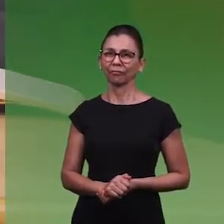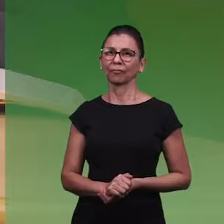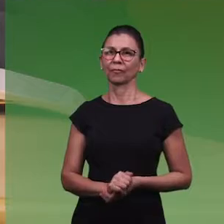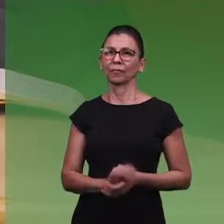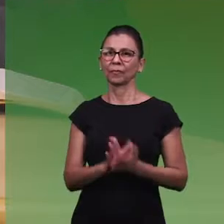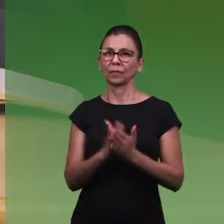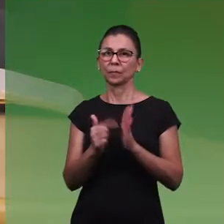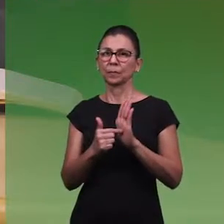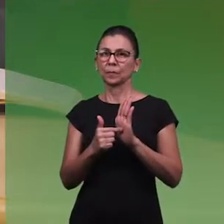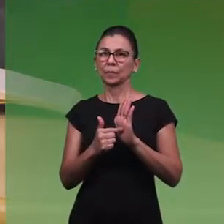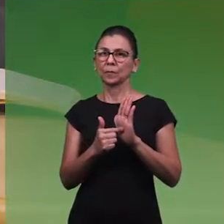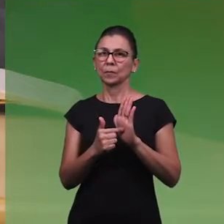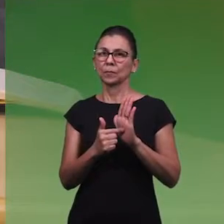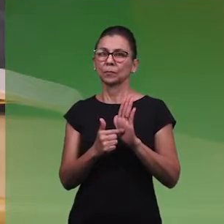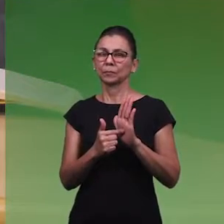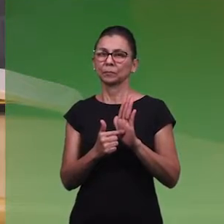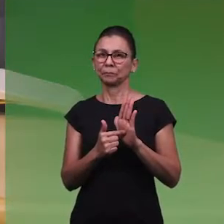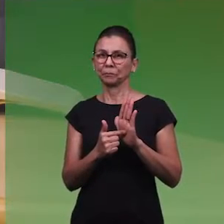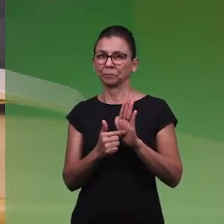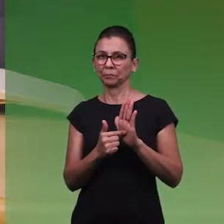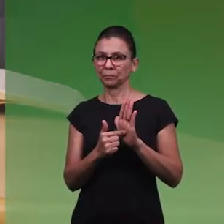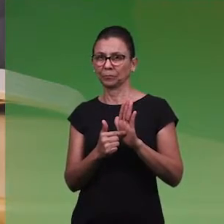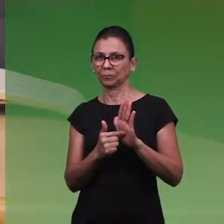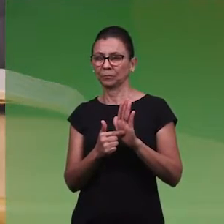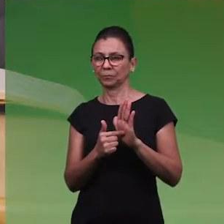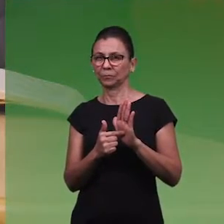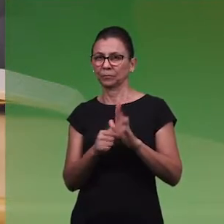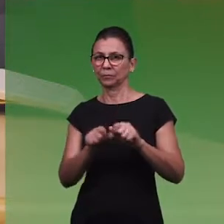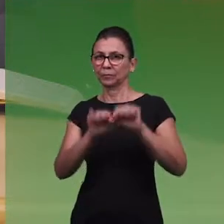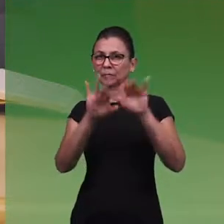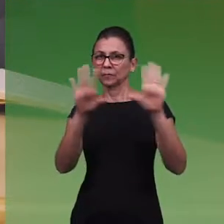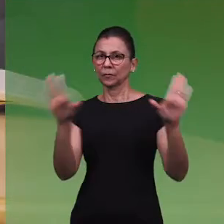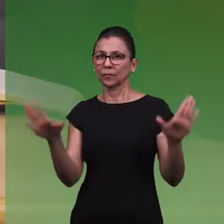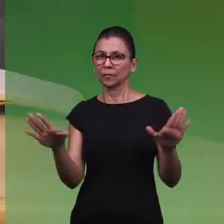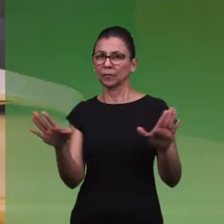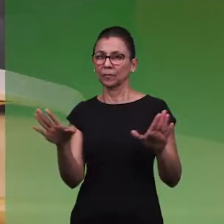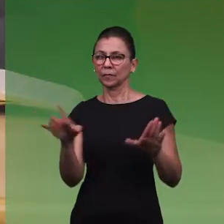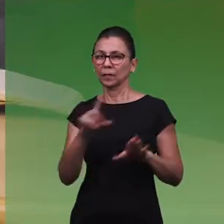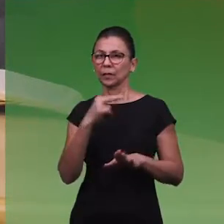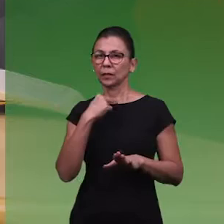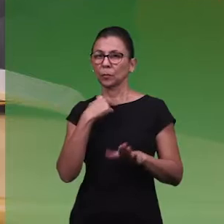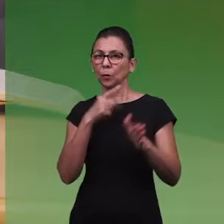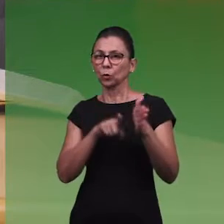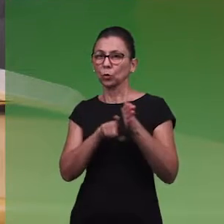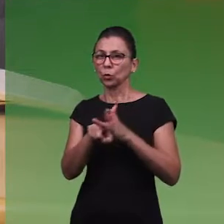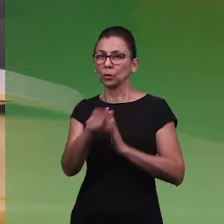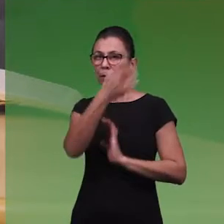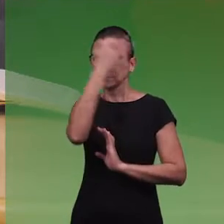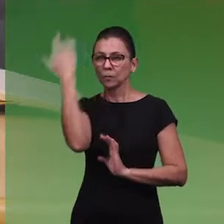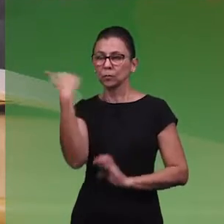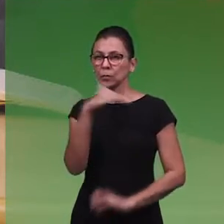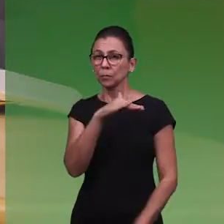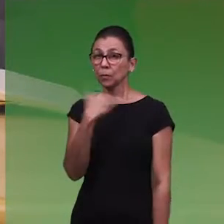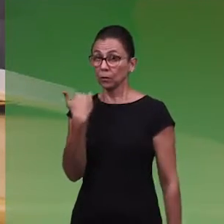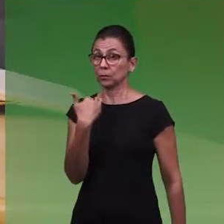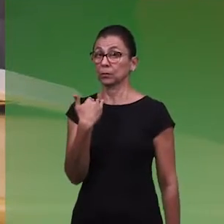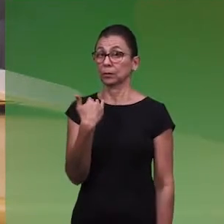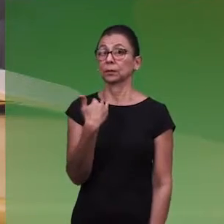diz claramente: não consultei aos mortos. A favor dos vivos se consultará aos